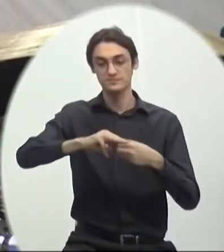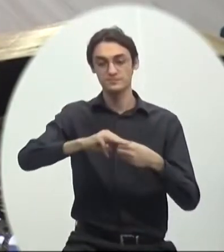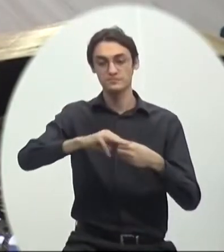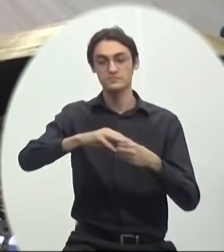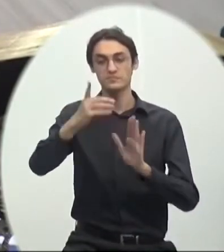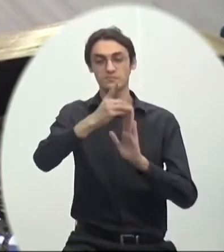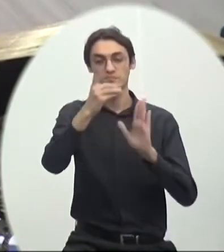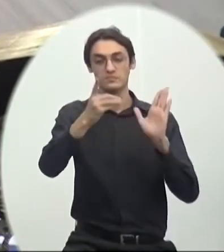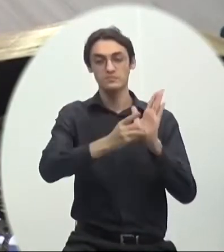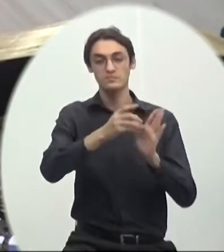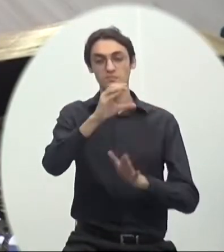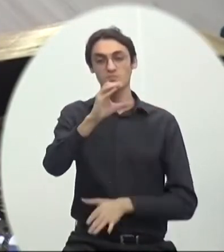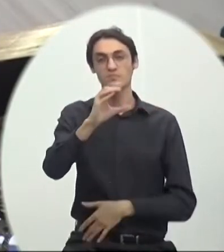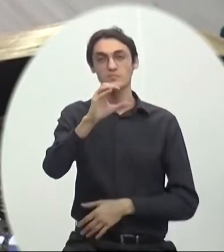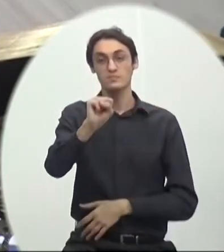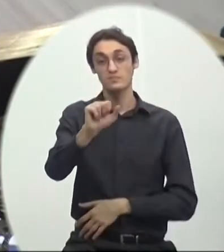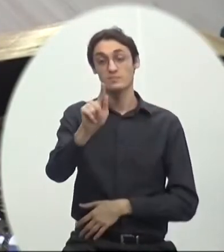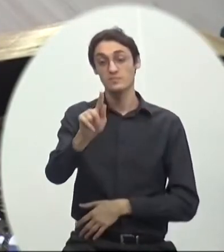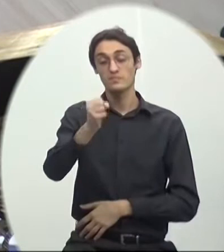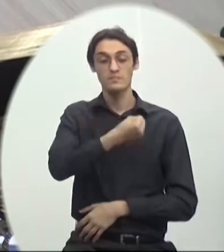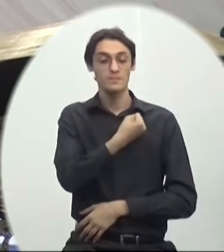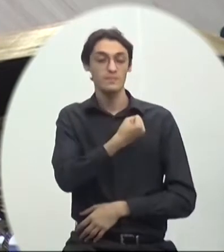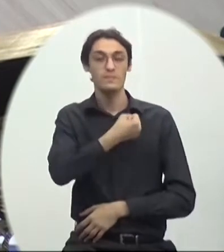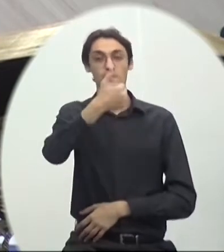decreto SG número